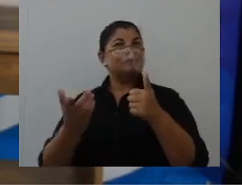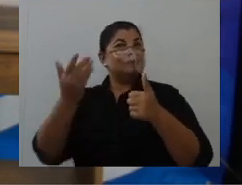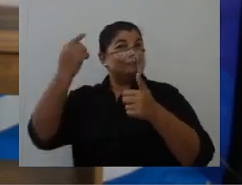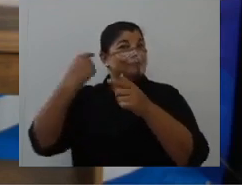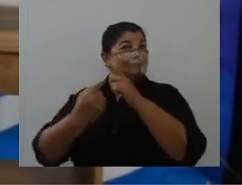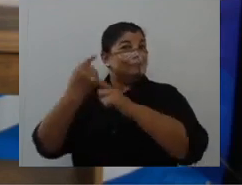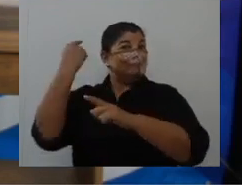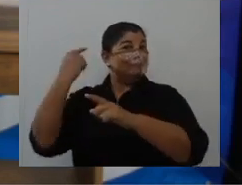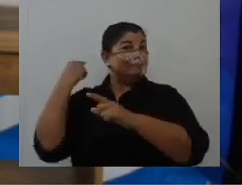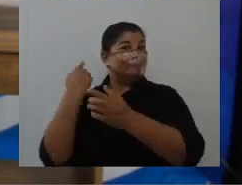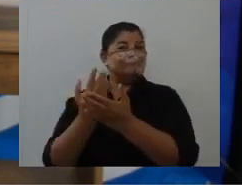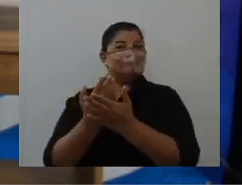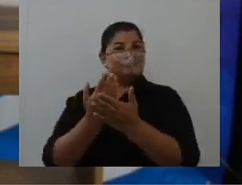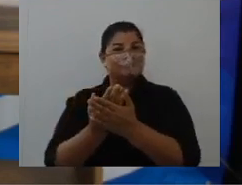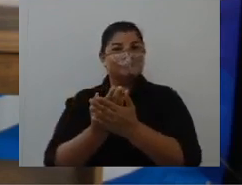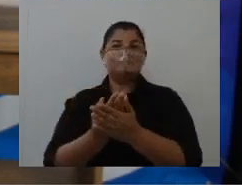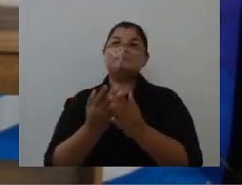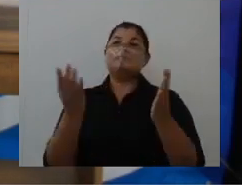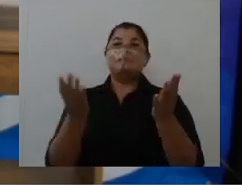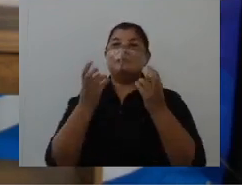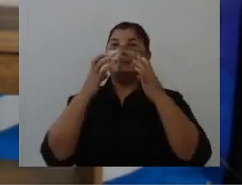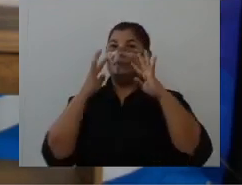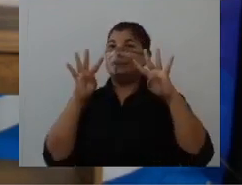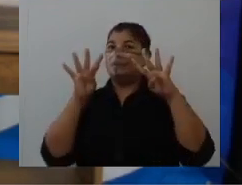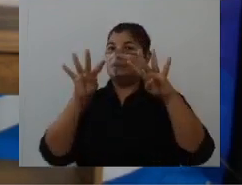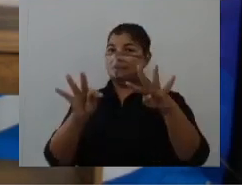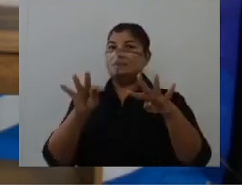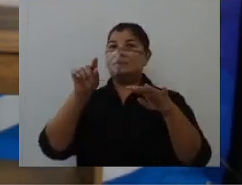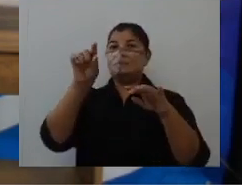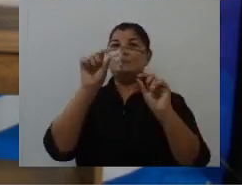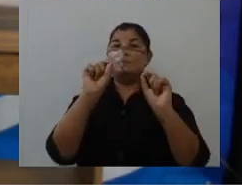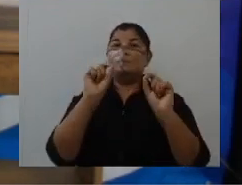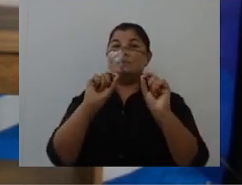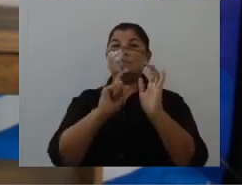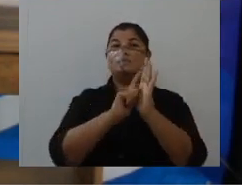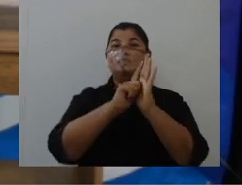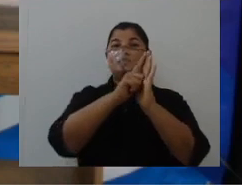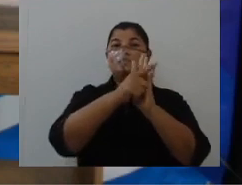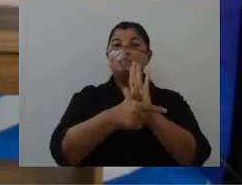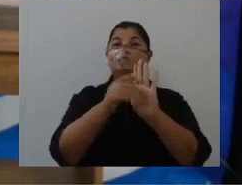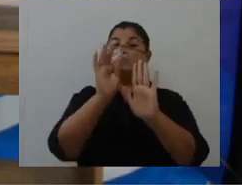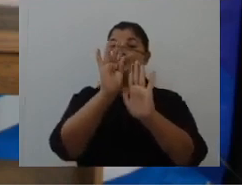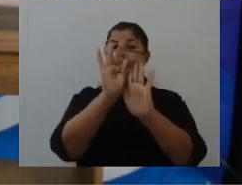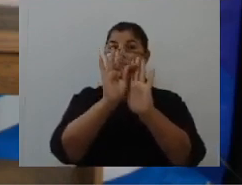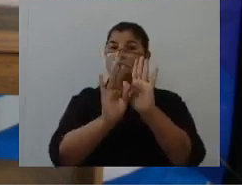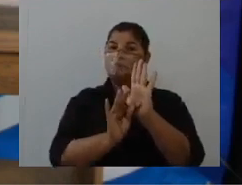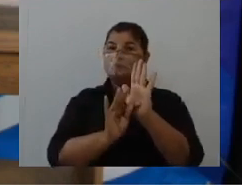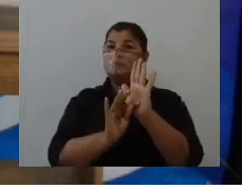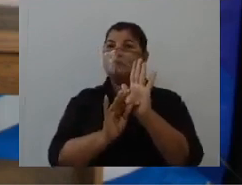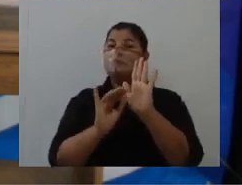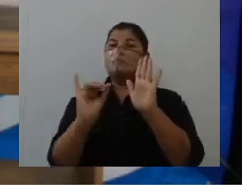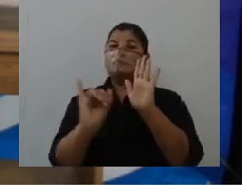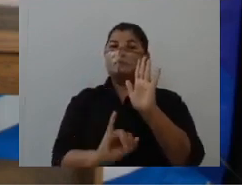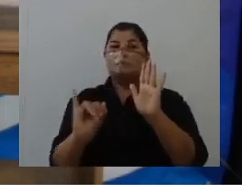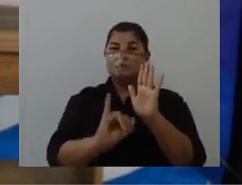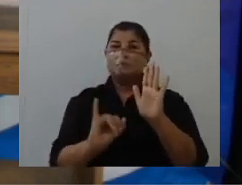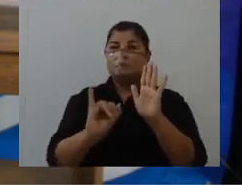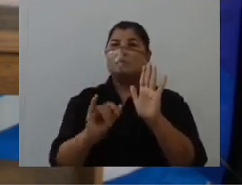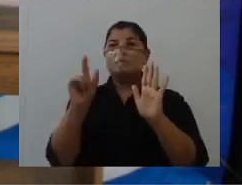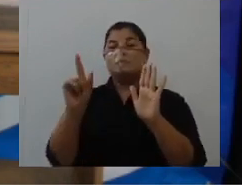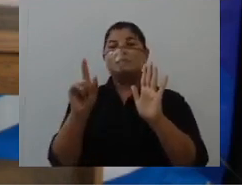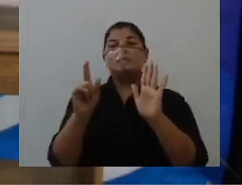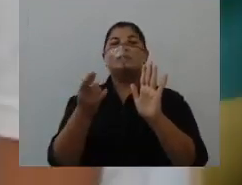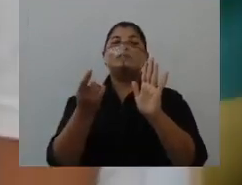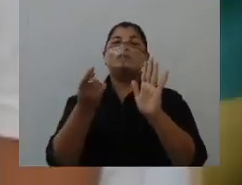quero que você tenha atenção para isso aqui. Quando eu falo em gênero textual, isso é super importante, também chamados